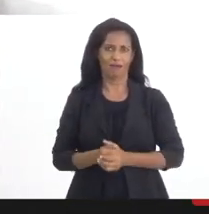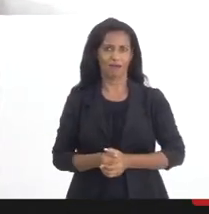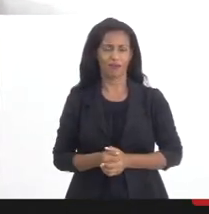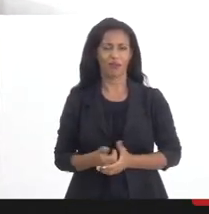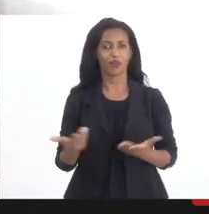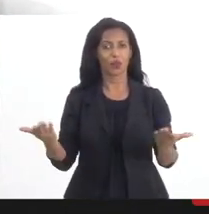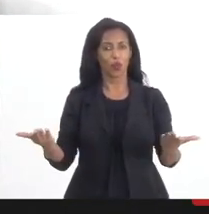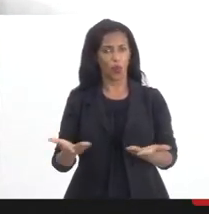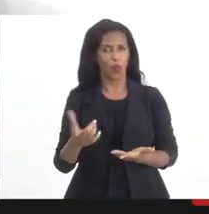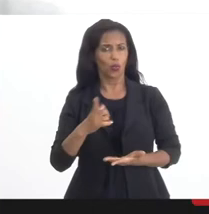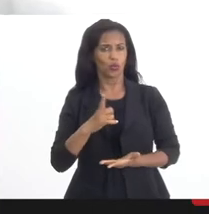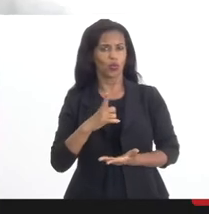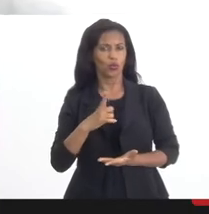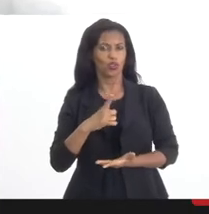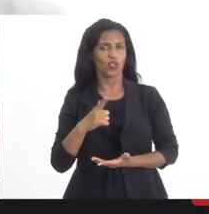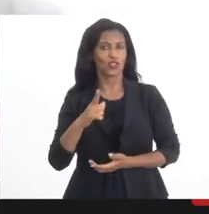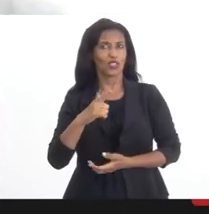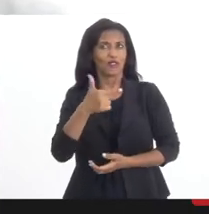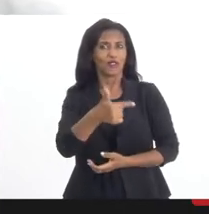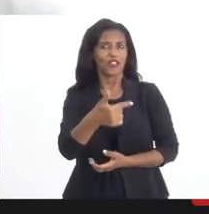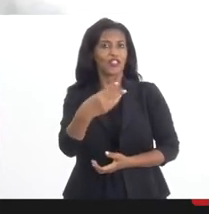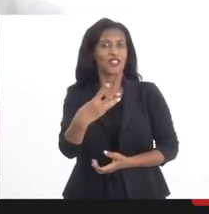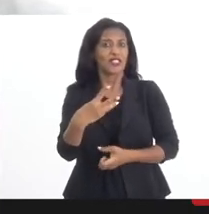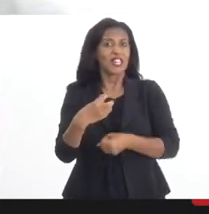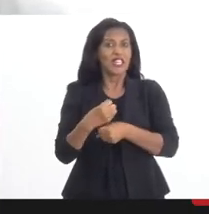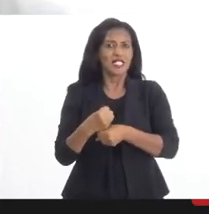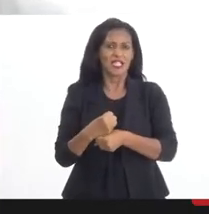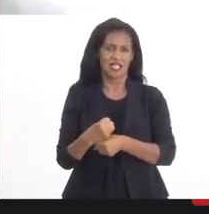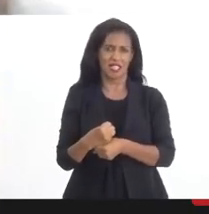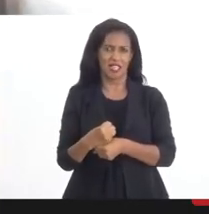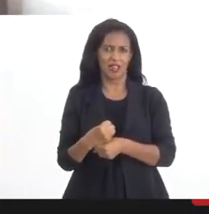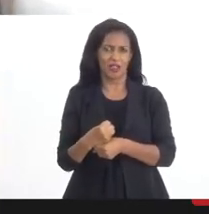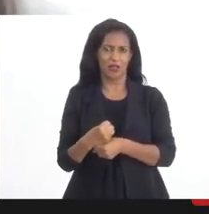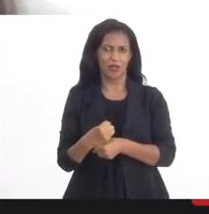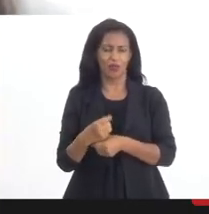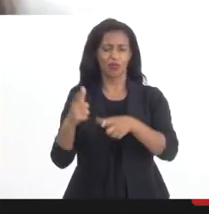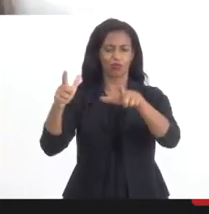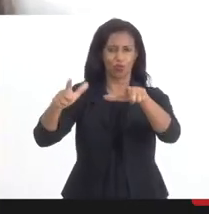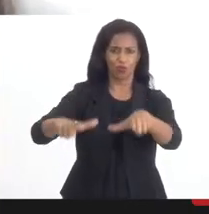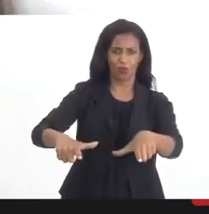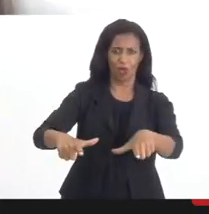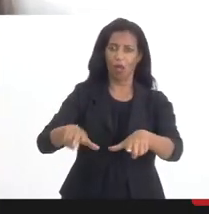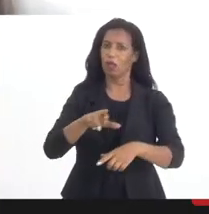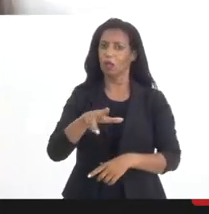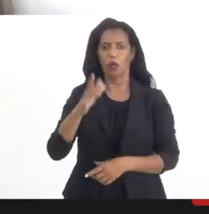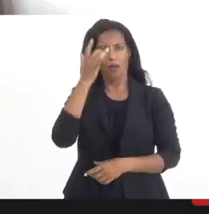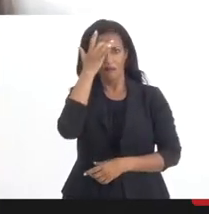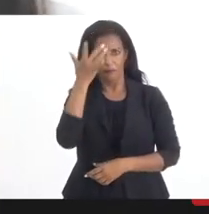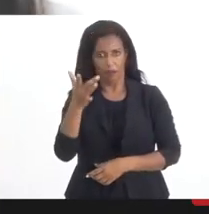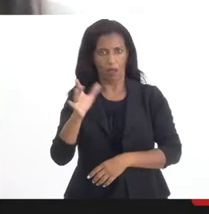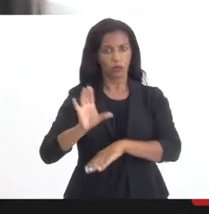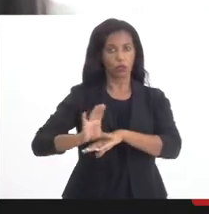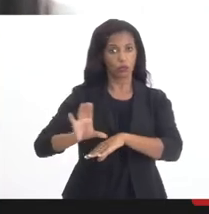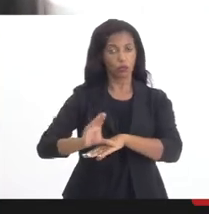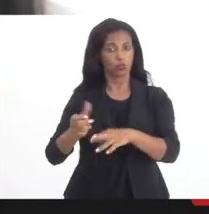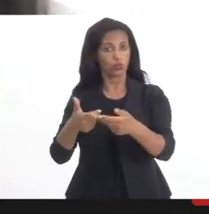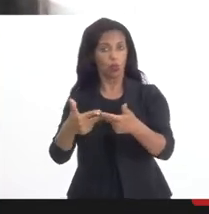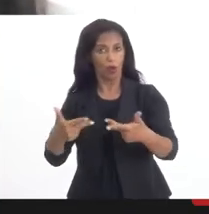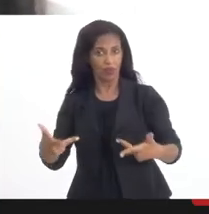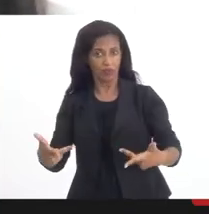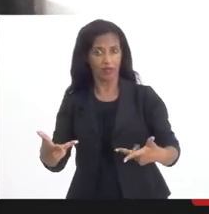tem completos 23 anos. E não foi fácil, não tem sido fácil. Né? Os cursos de qualificação que